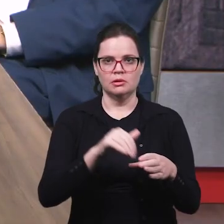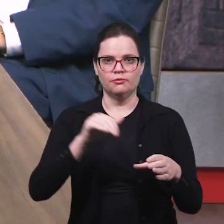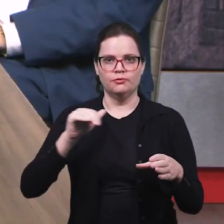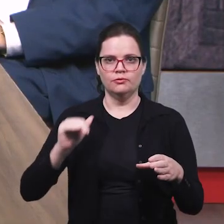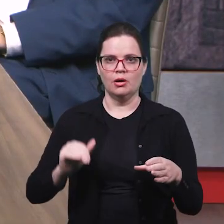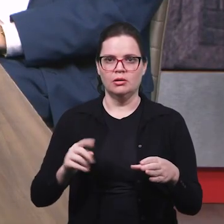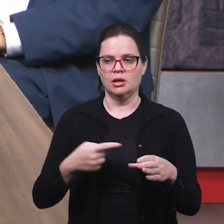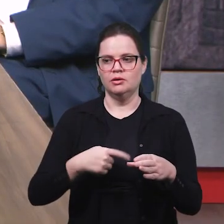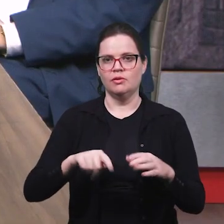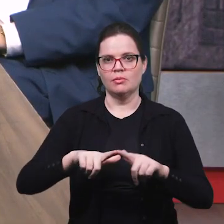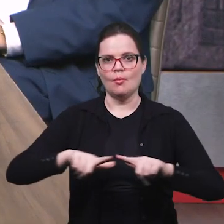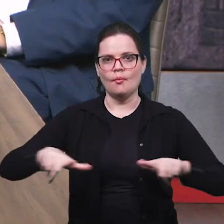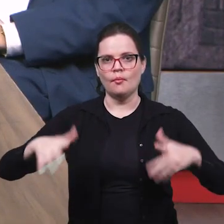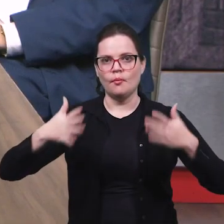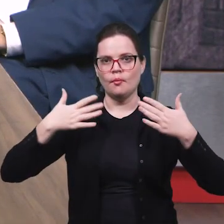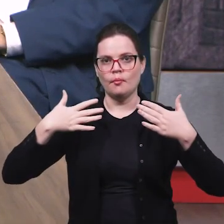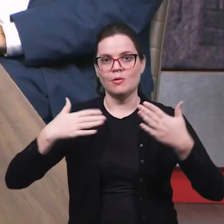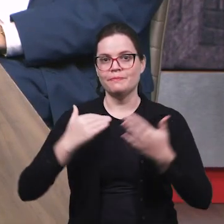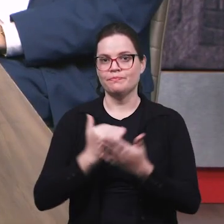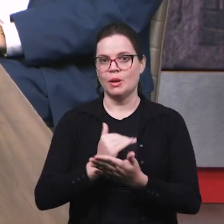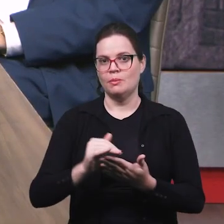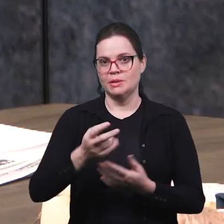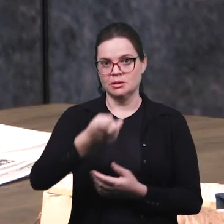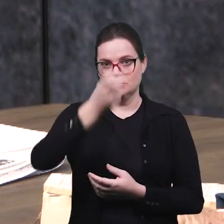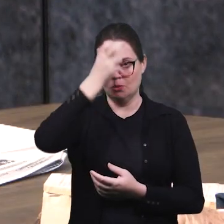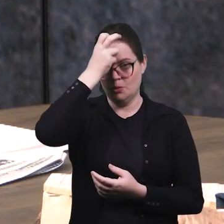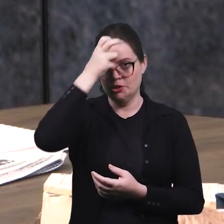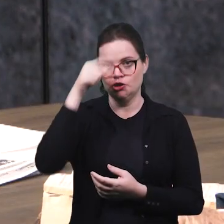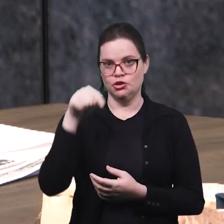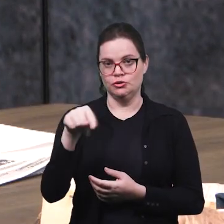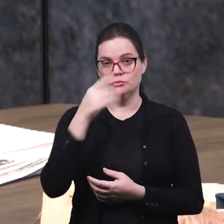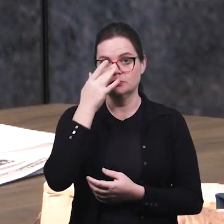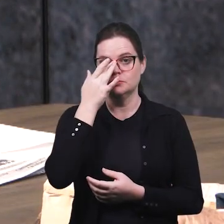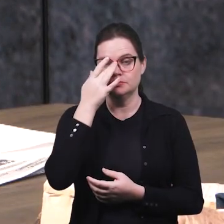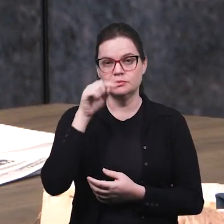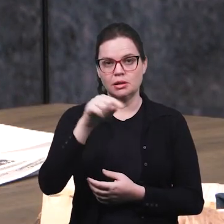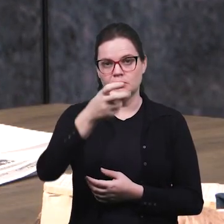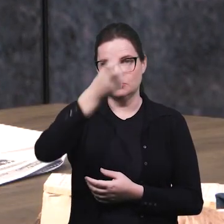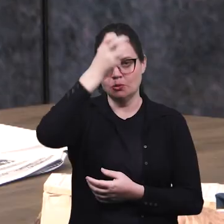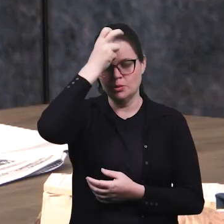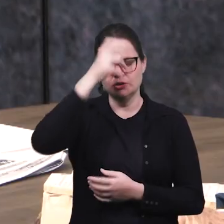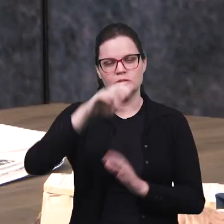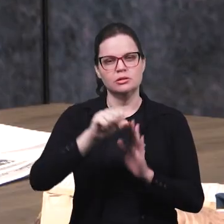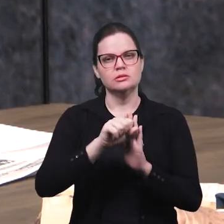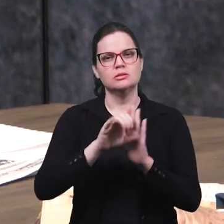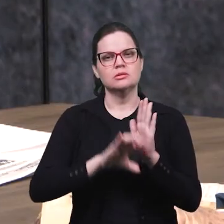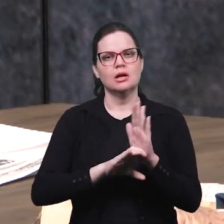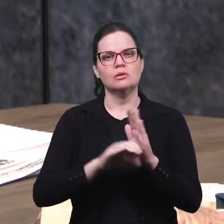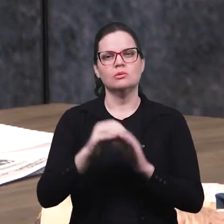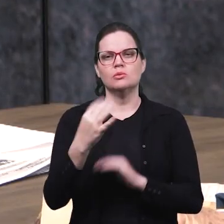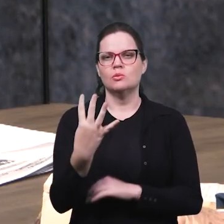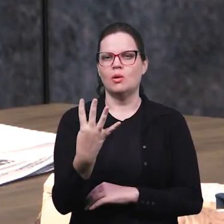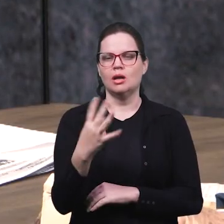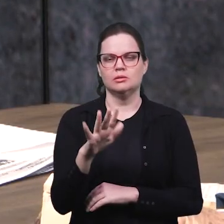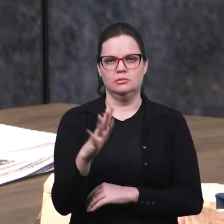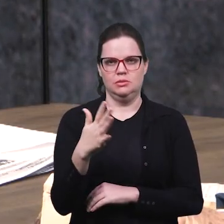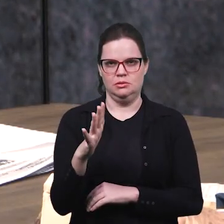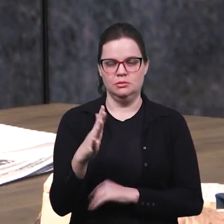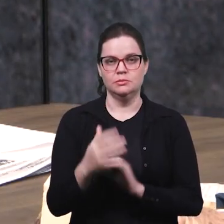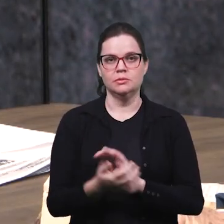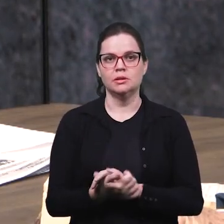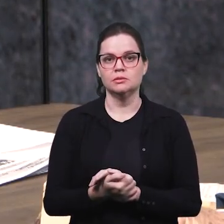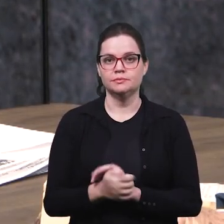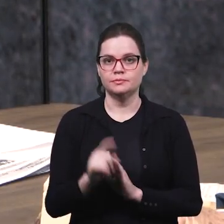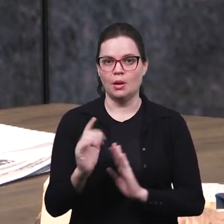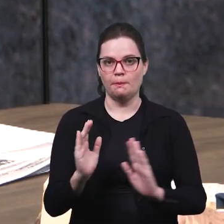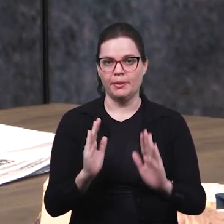os desertos. Isso começa no Egito, e lembramos que o Egito, nessa época, falando de século IV depois de Cristo, faz